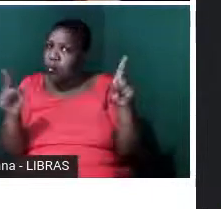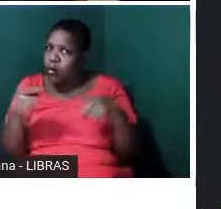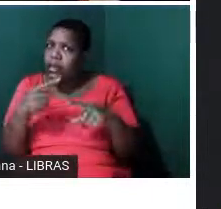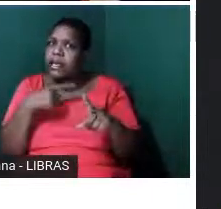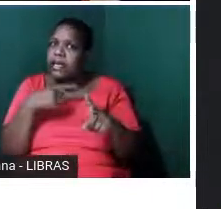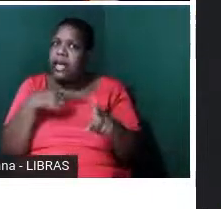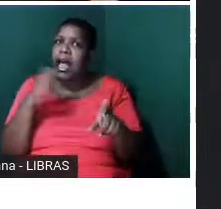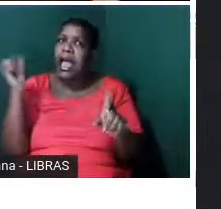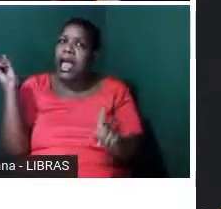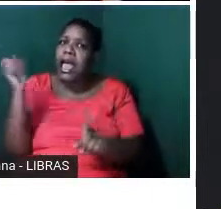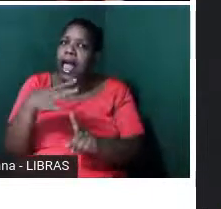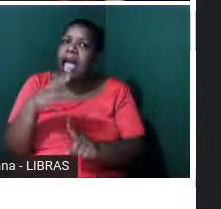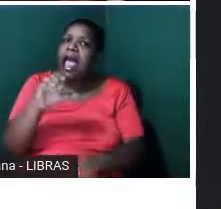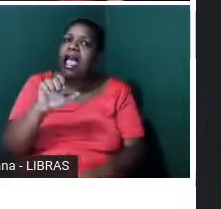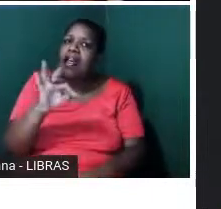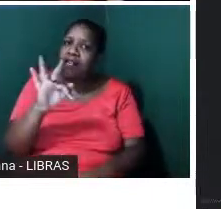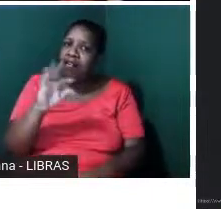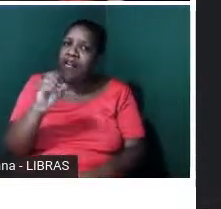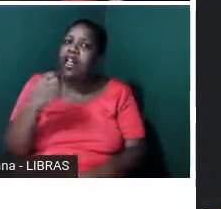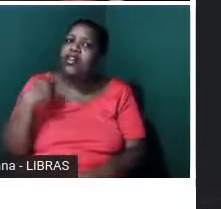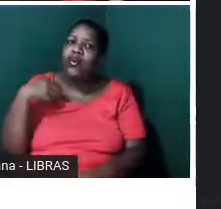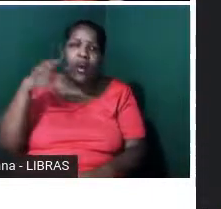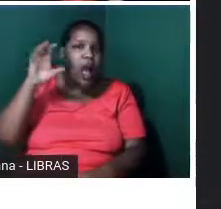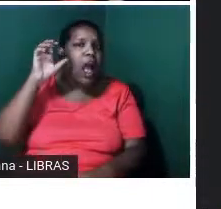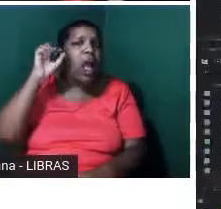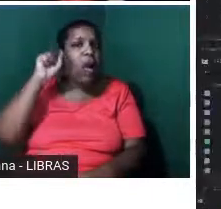efeitos de áudio e